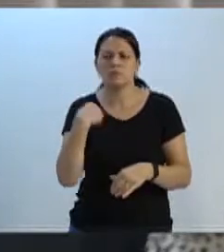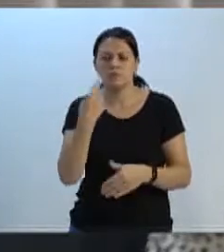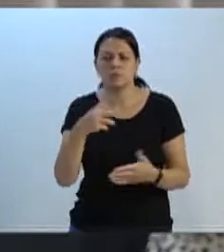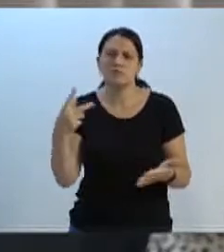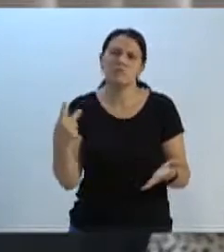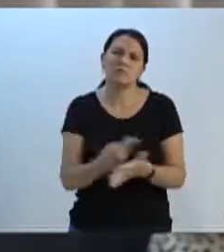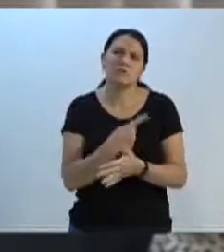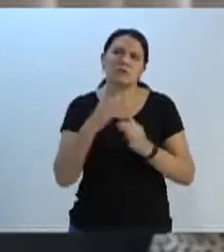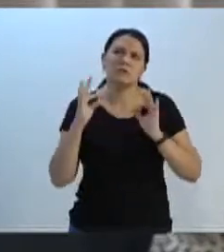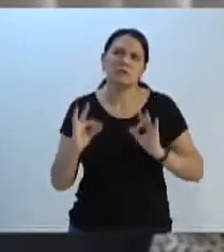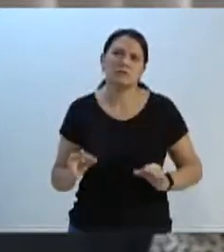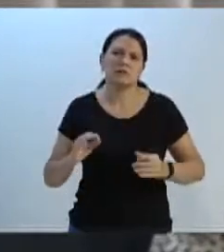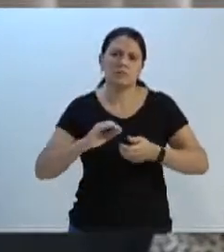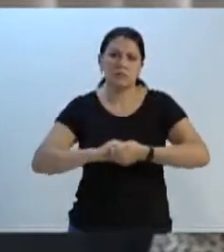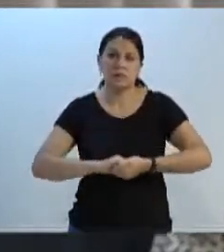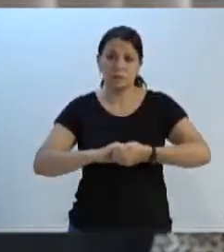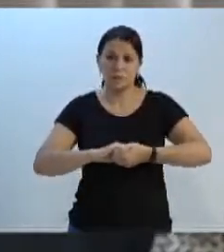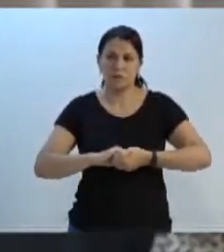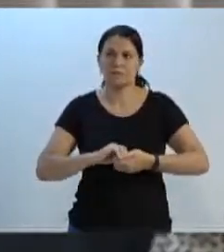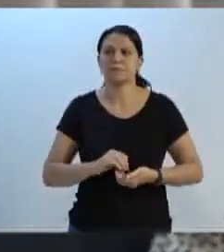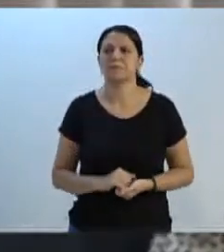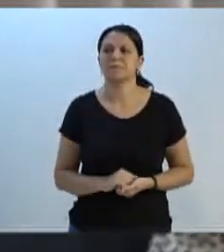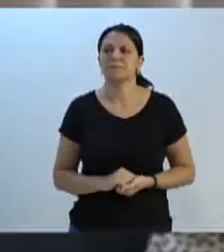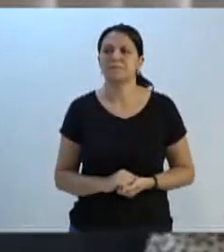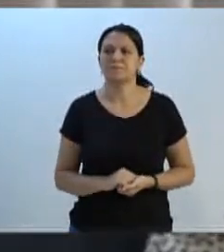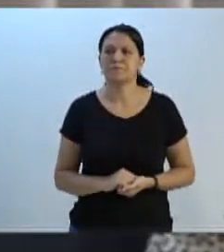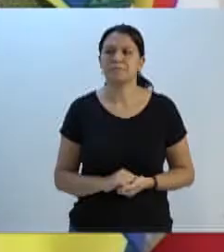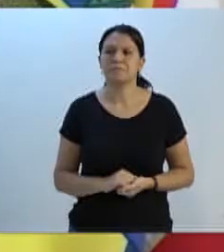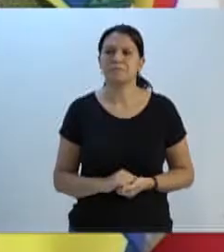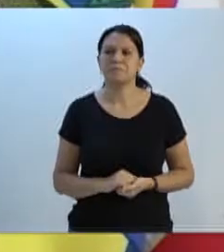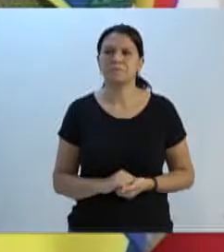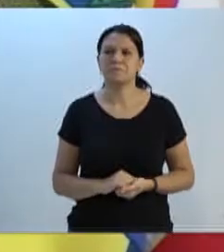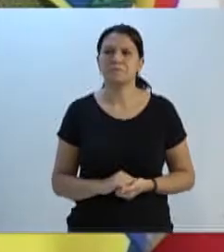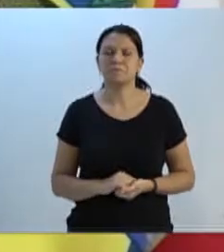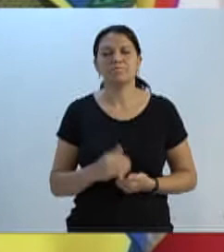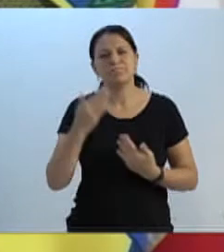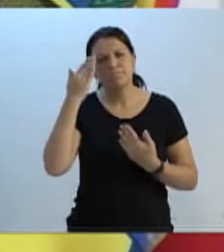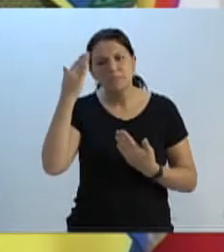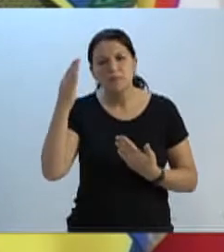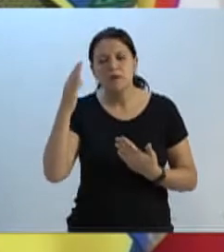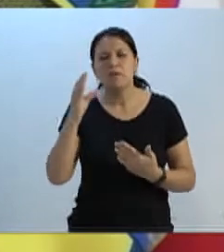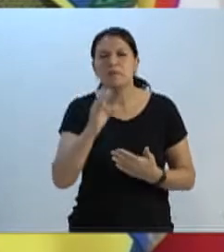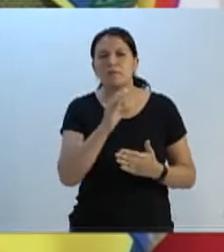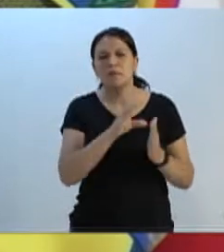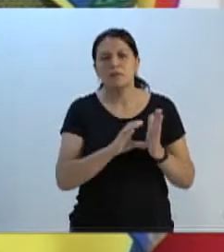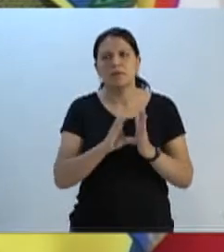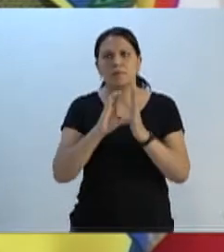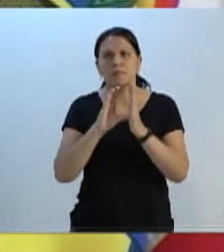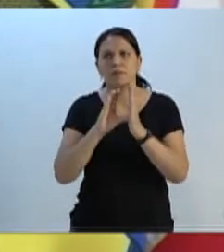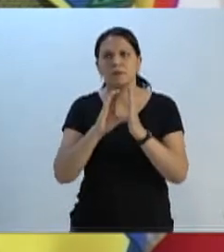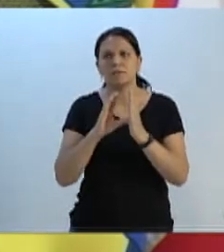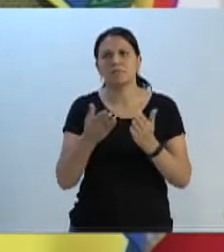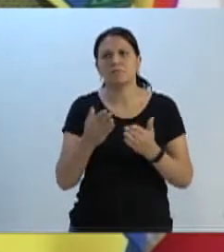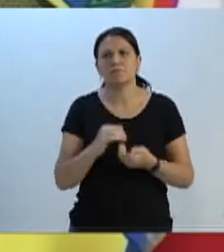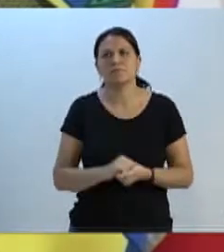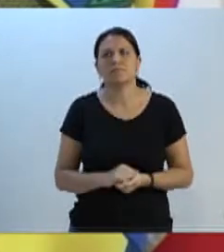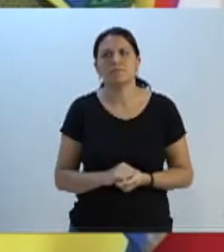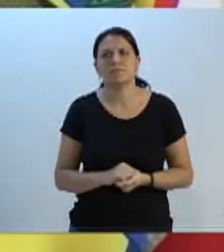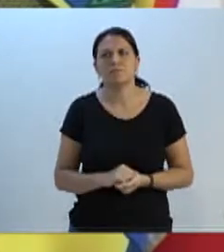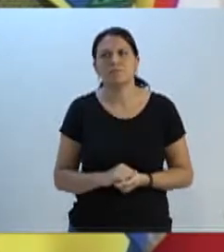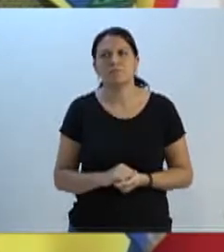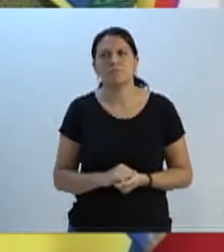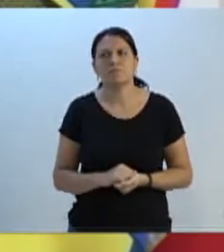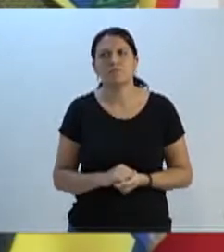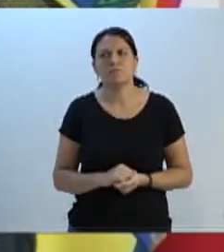acertos. Parabéns. Muito obrigado, vereador Caminha, pela colaboração. O discurso